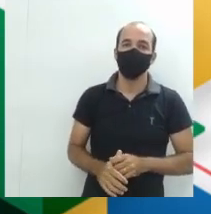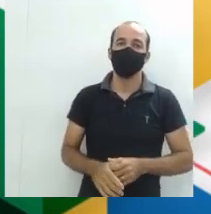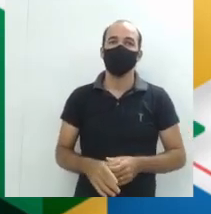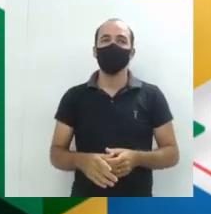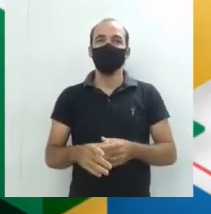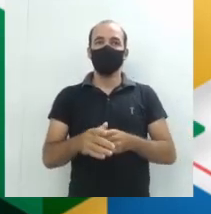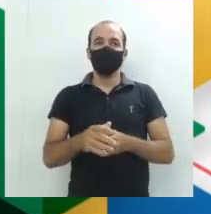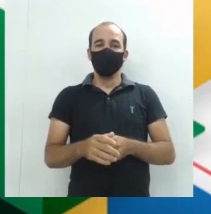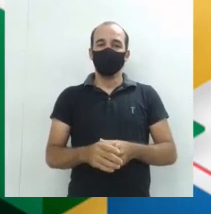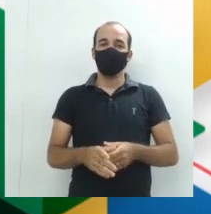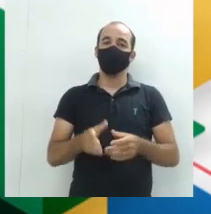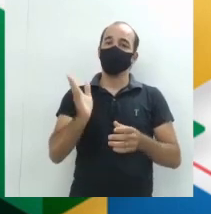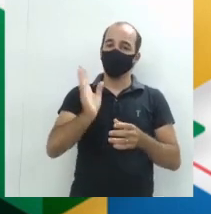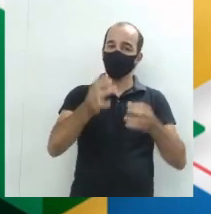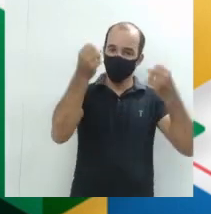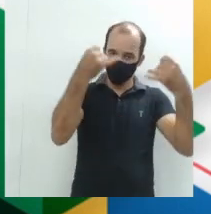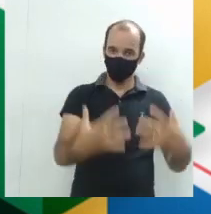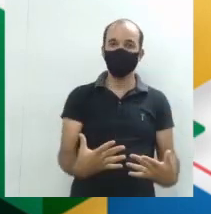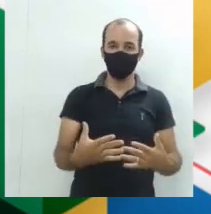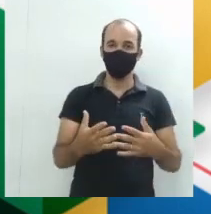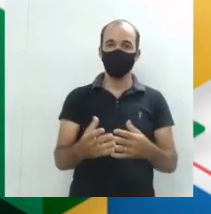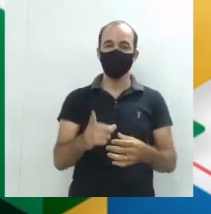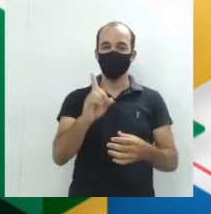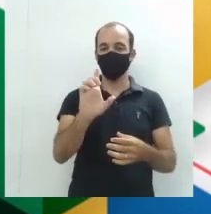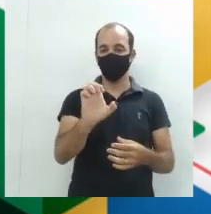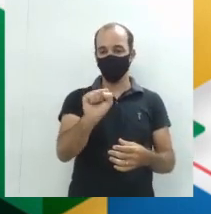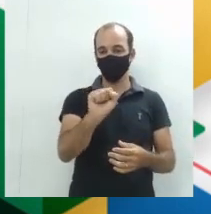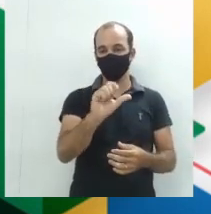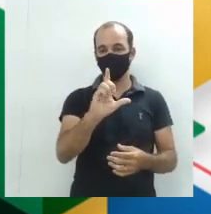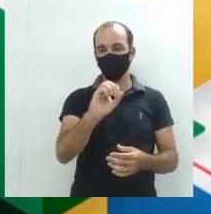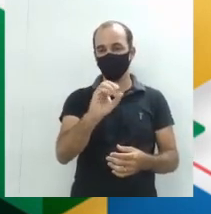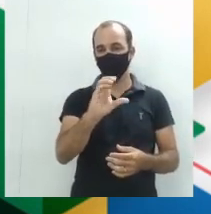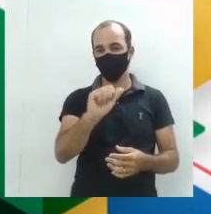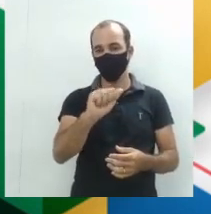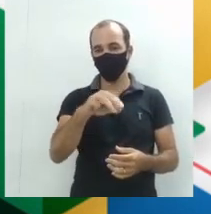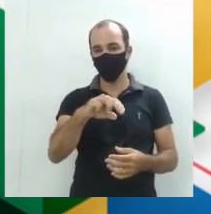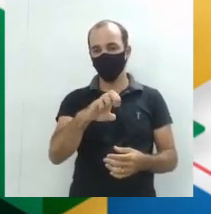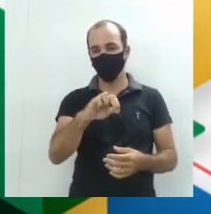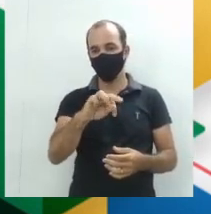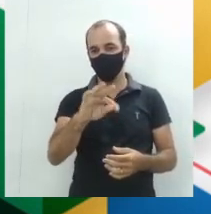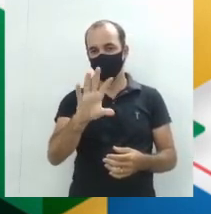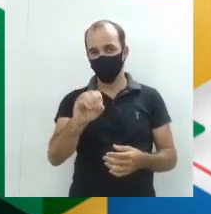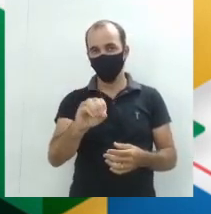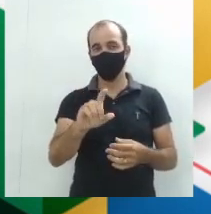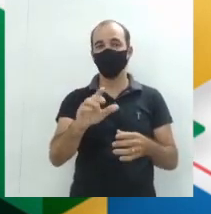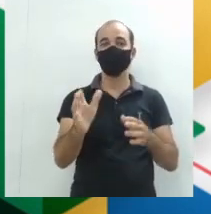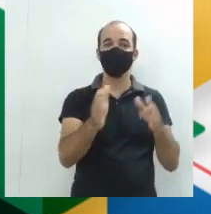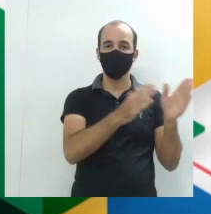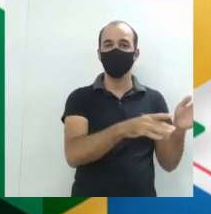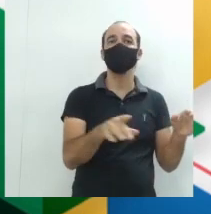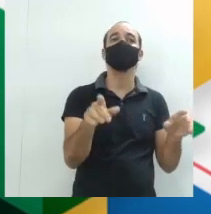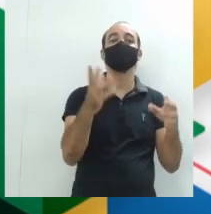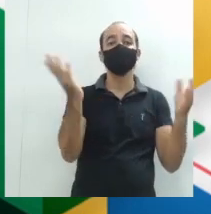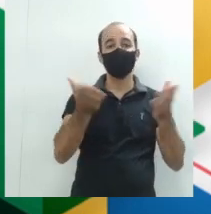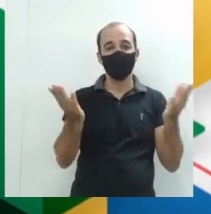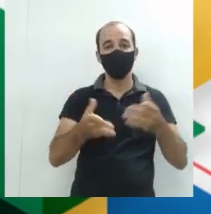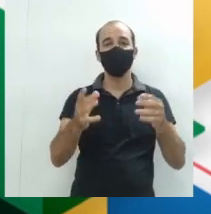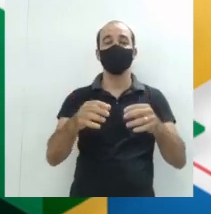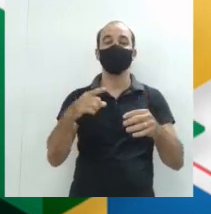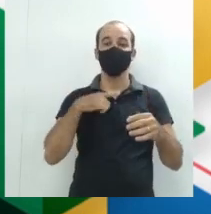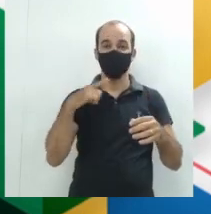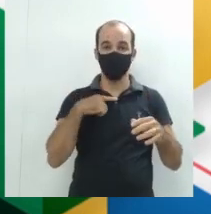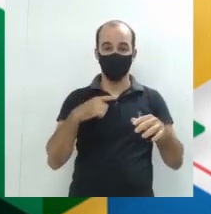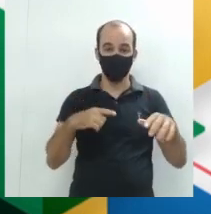conceitos, meu povo? Espaço, velocidade e aceleração. Na cinemática,